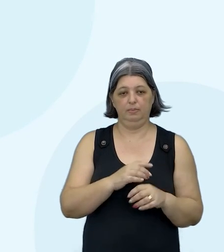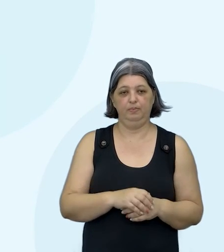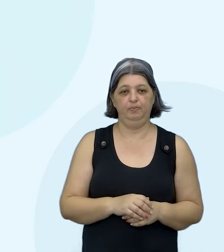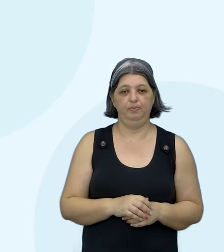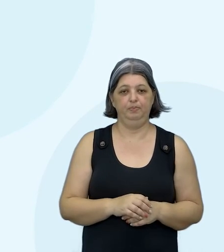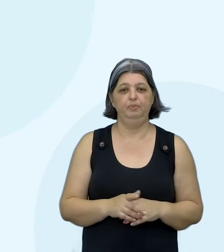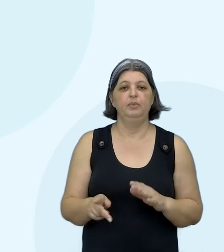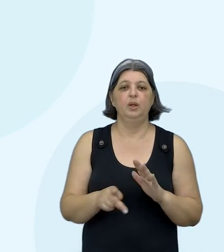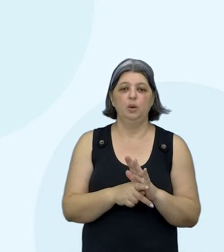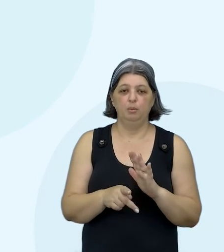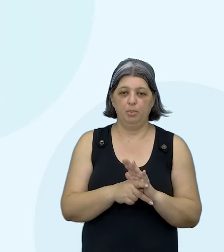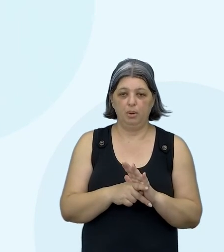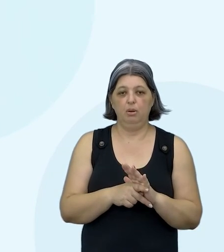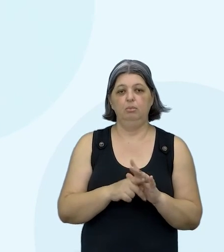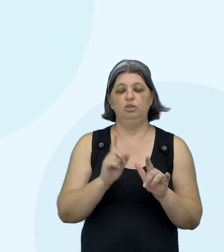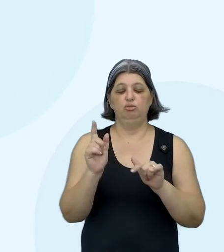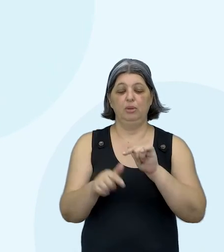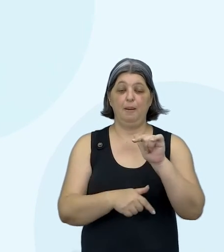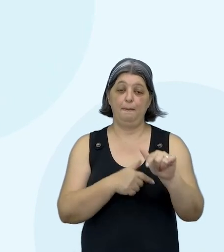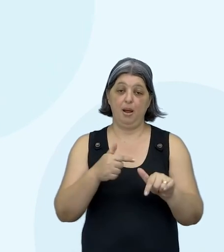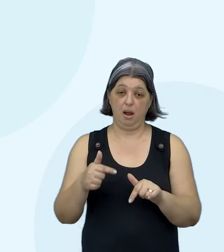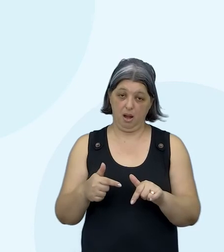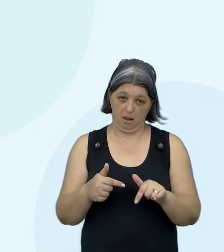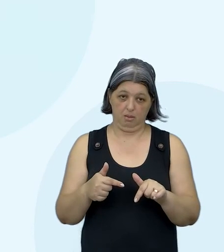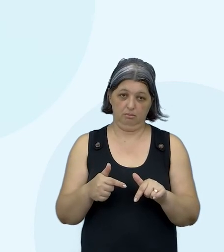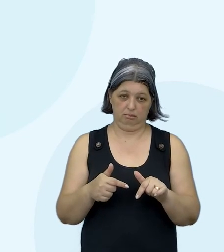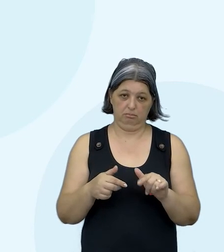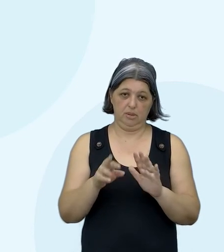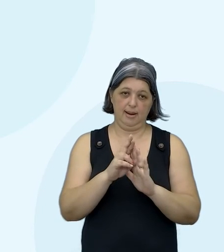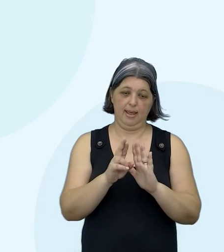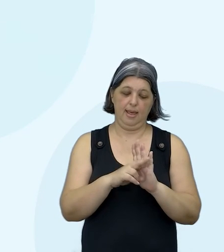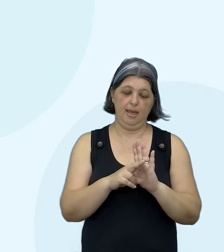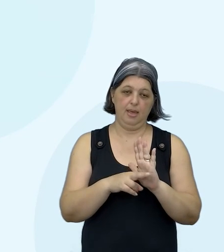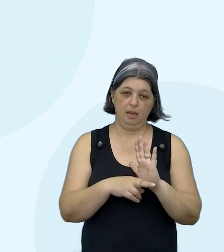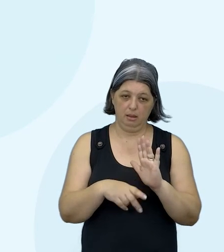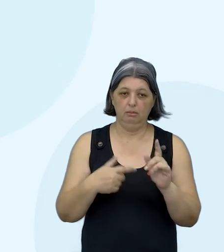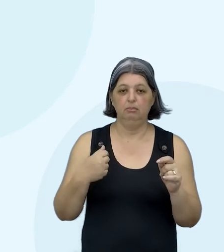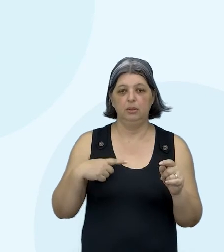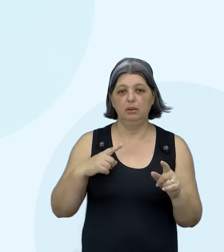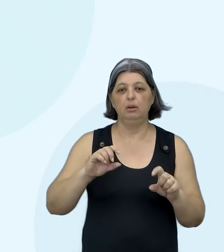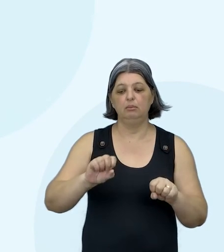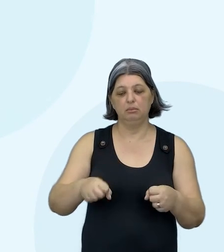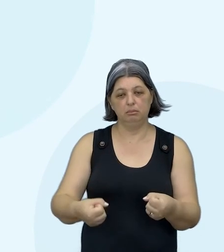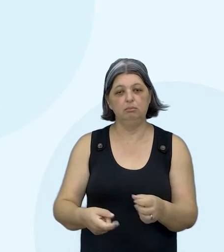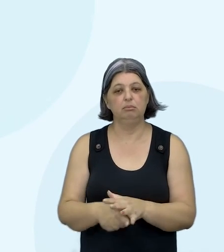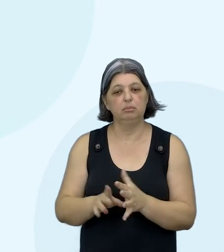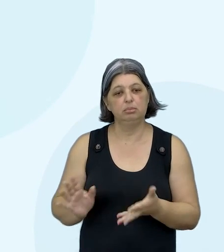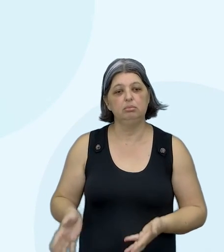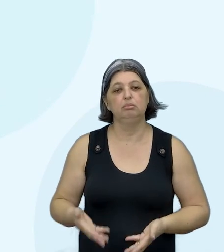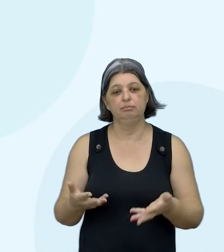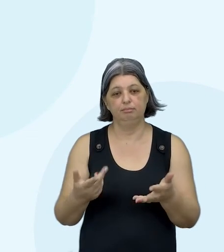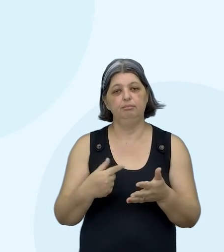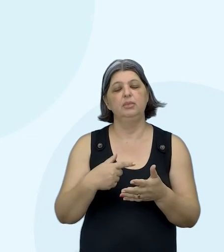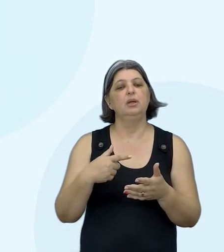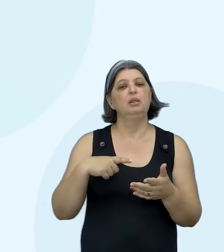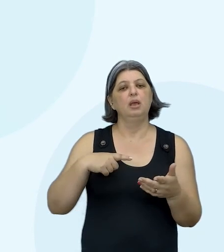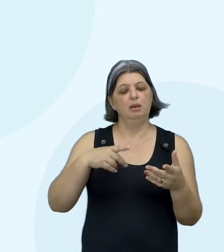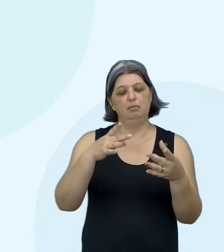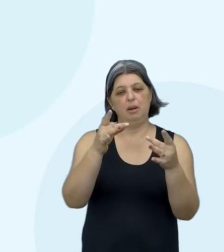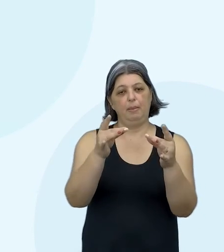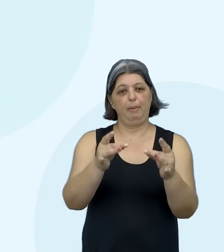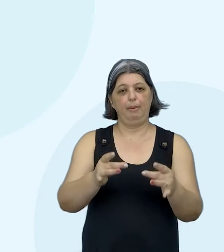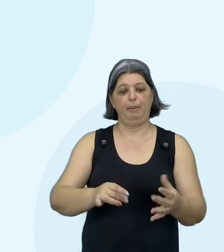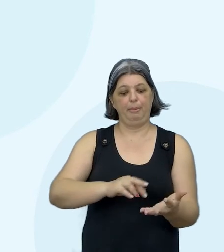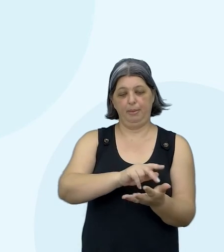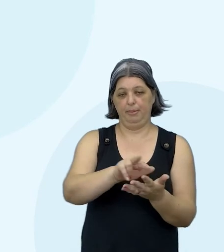da regulamentação do trabalho e uma intensificação dessas questões que nós trouxemos aqui. Por quê?